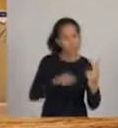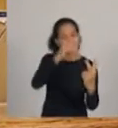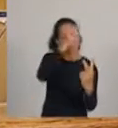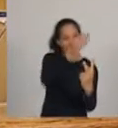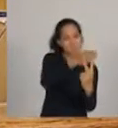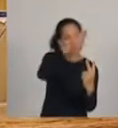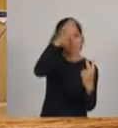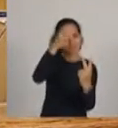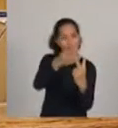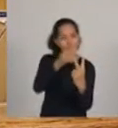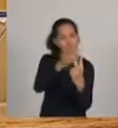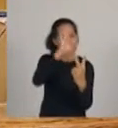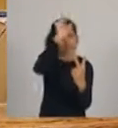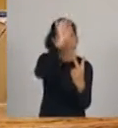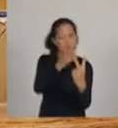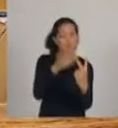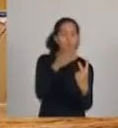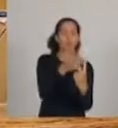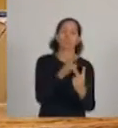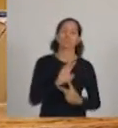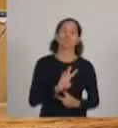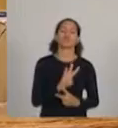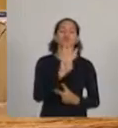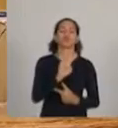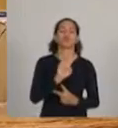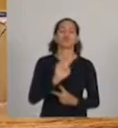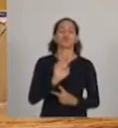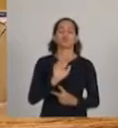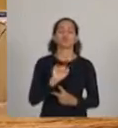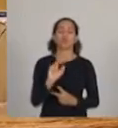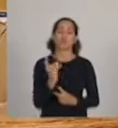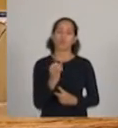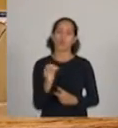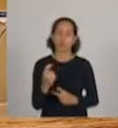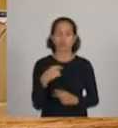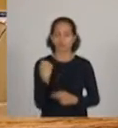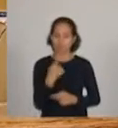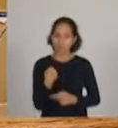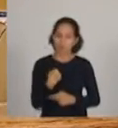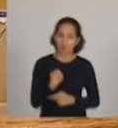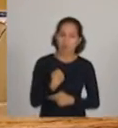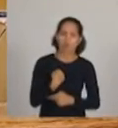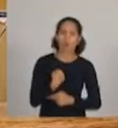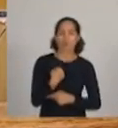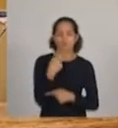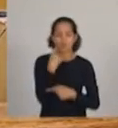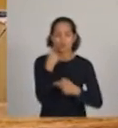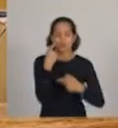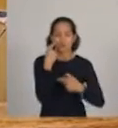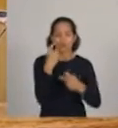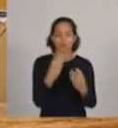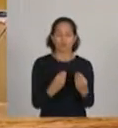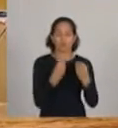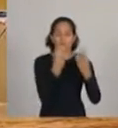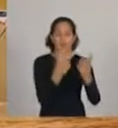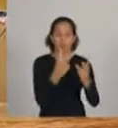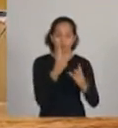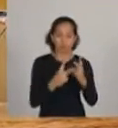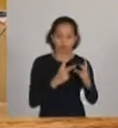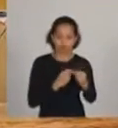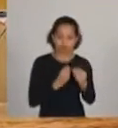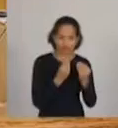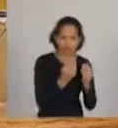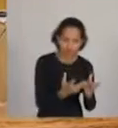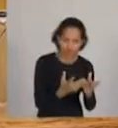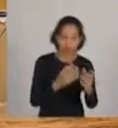que recebe essa homenagem, nós temos muito critério ao estarmos concedendo o título de